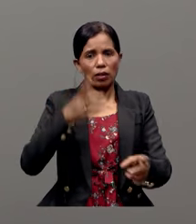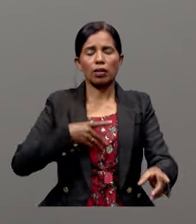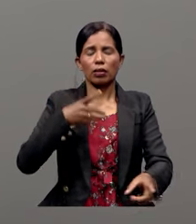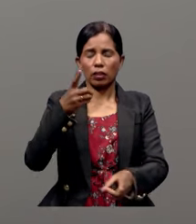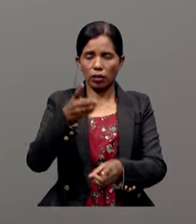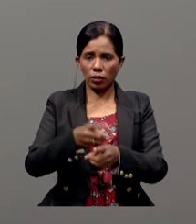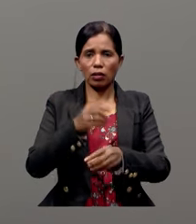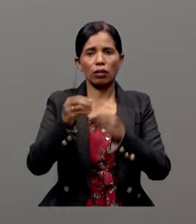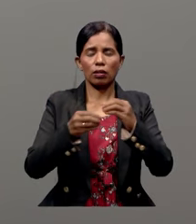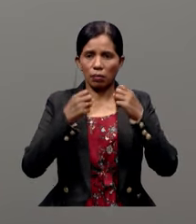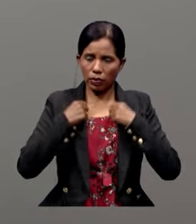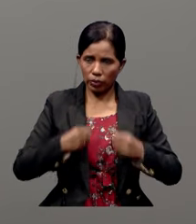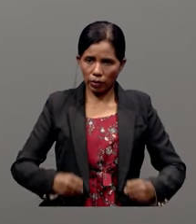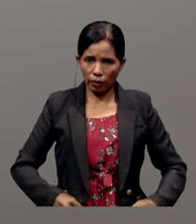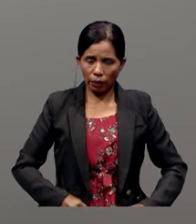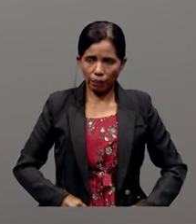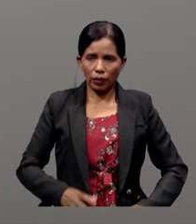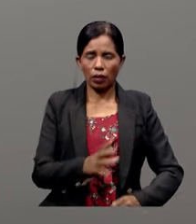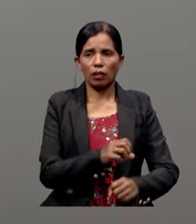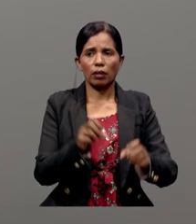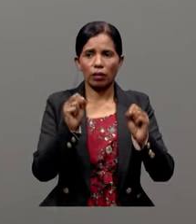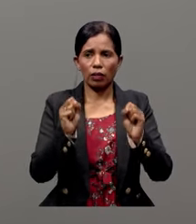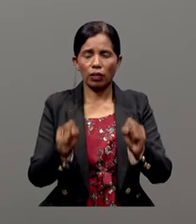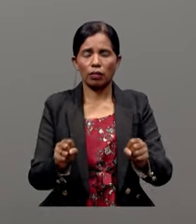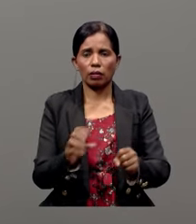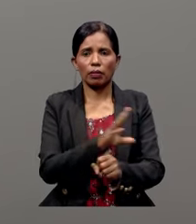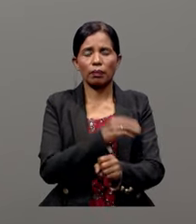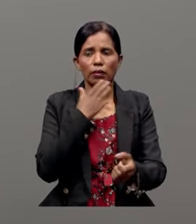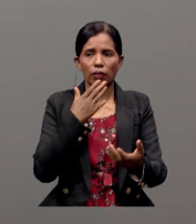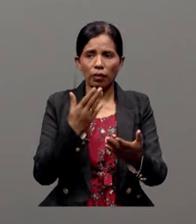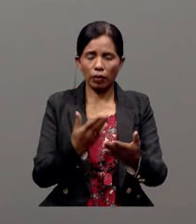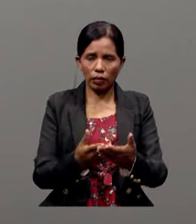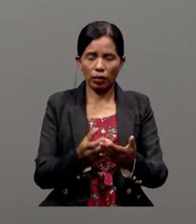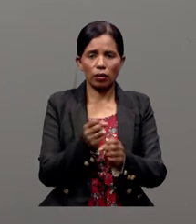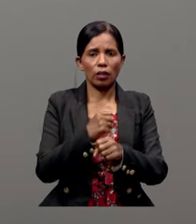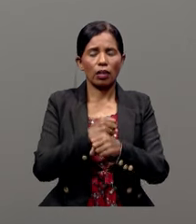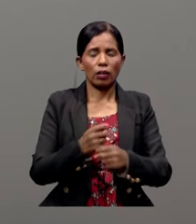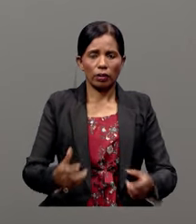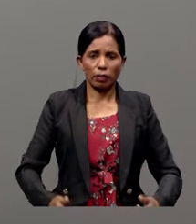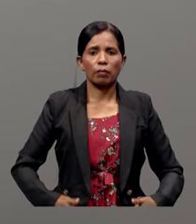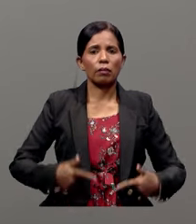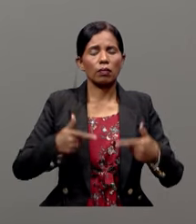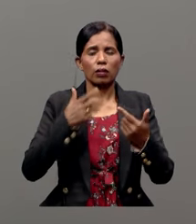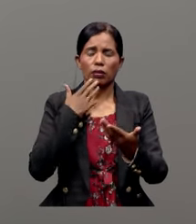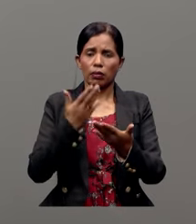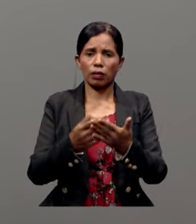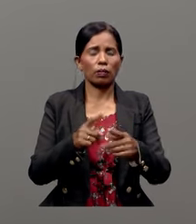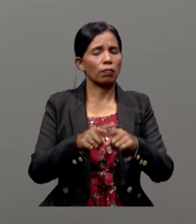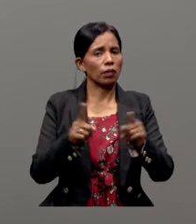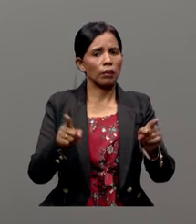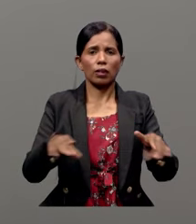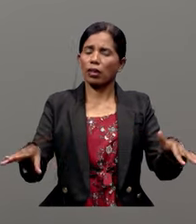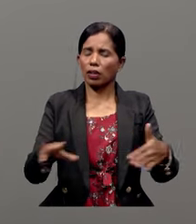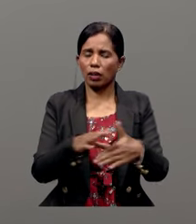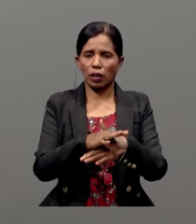sobre saúde, sobre possibilidade de juntar e fazer uma vida comum. Mas o casamento é